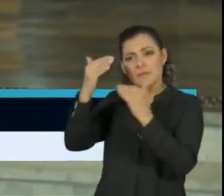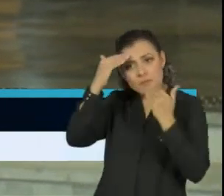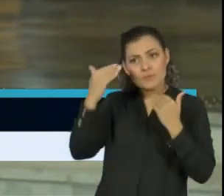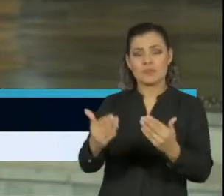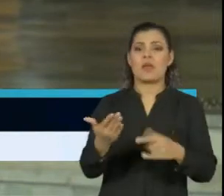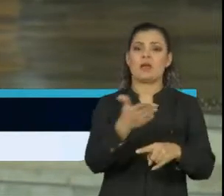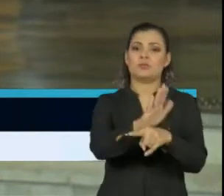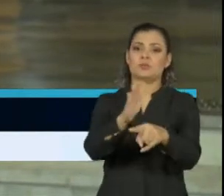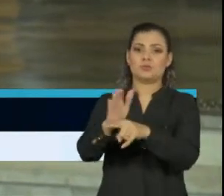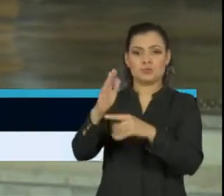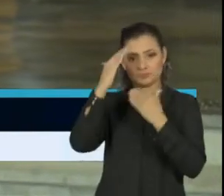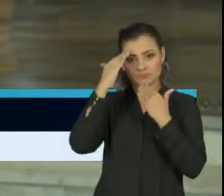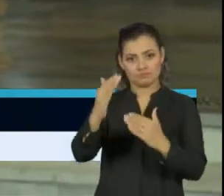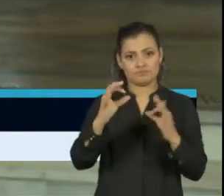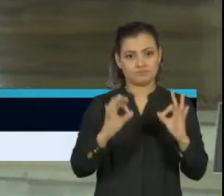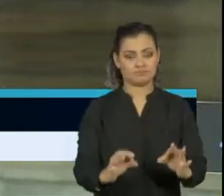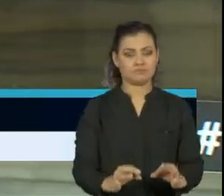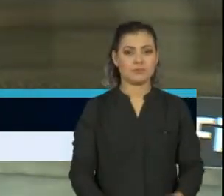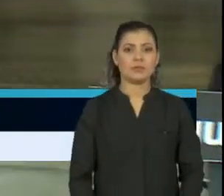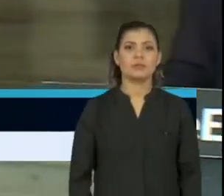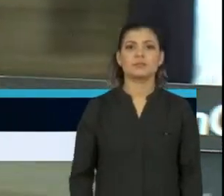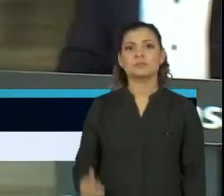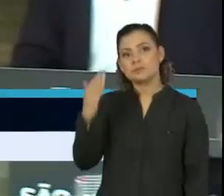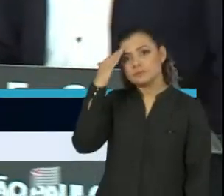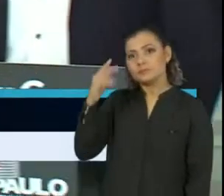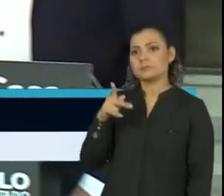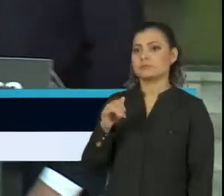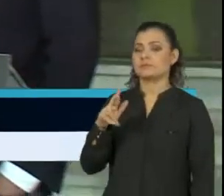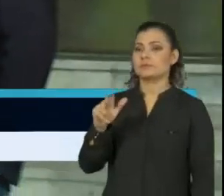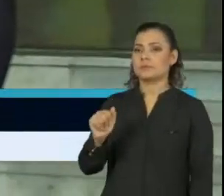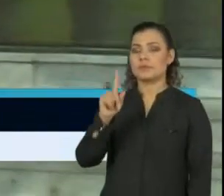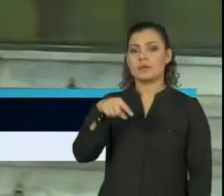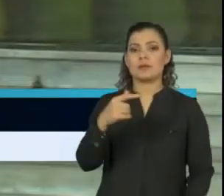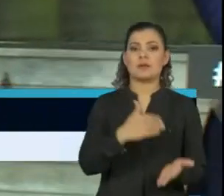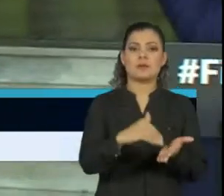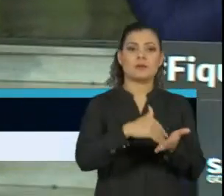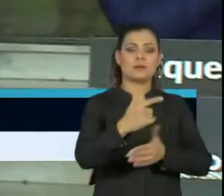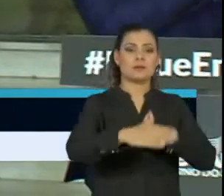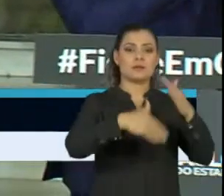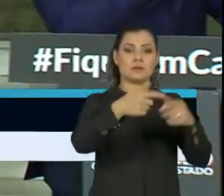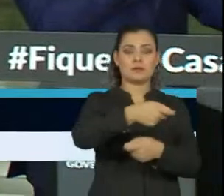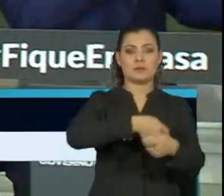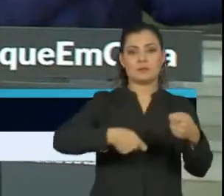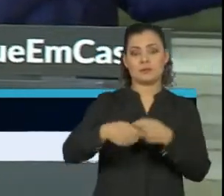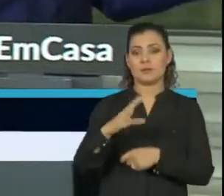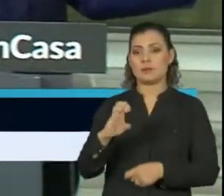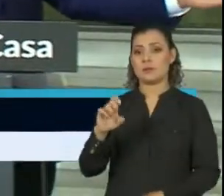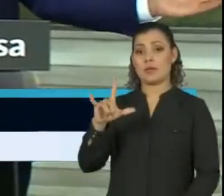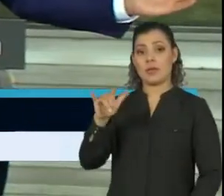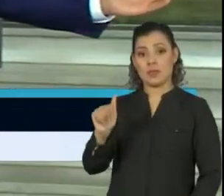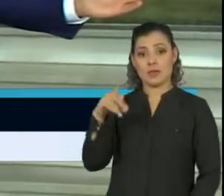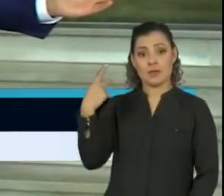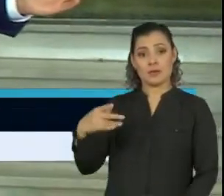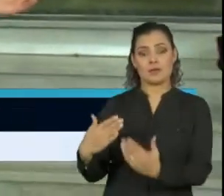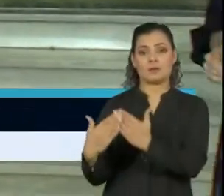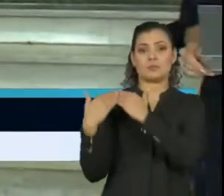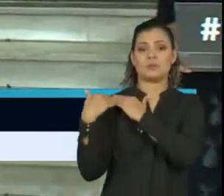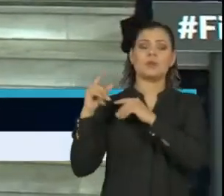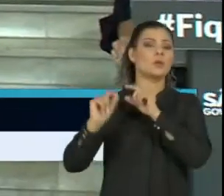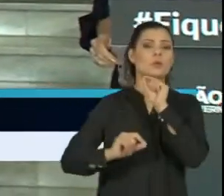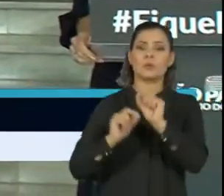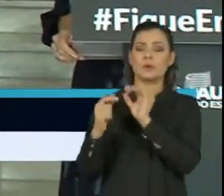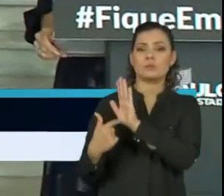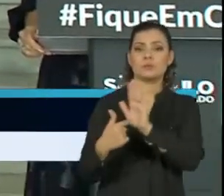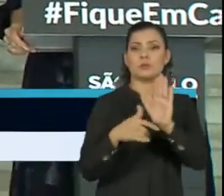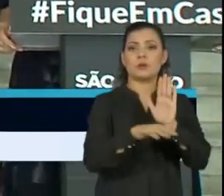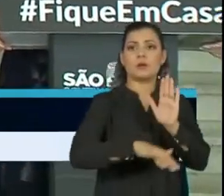doações. Muito obrigada. Obrigado, Patrícia Ellen, secretária de Desenvolvimento Econômico. Célia Parnes, ela tem a responsabilidade